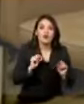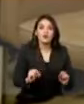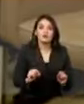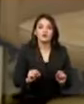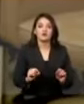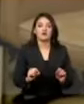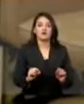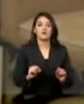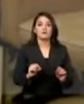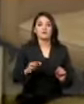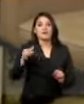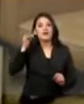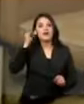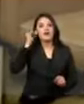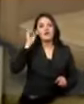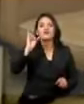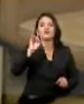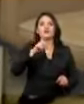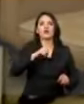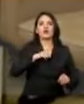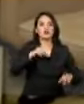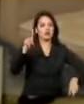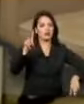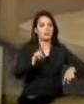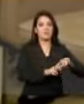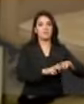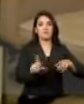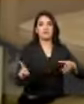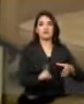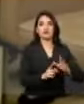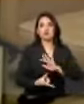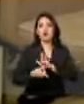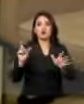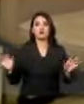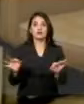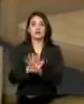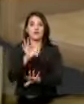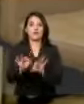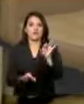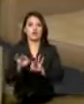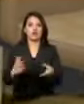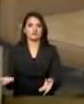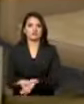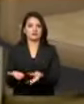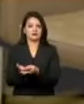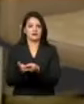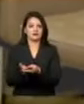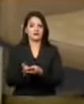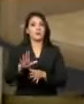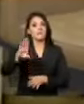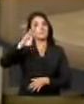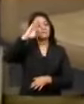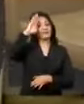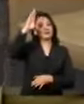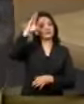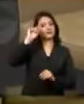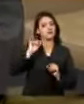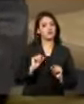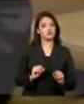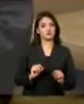de impedir a execução da pena antes do trânsito em julgado e, em especial, para